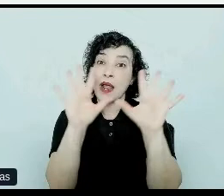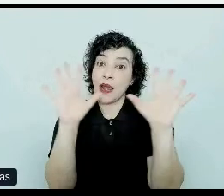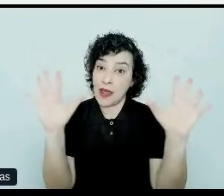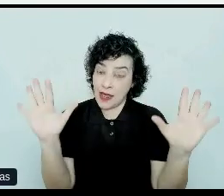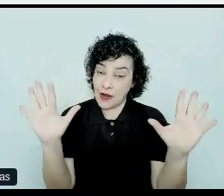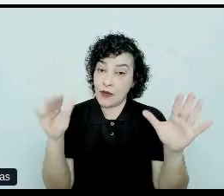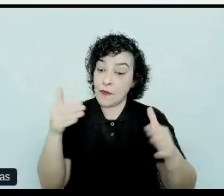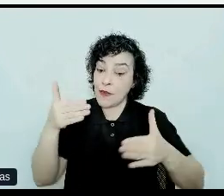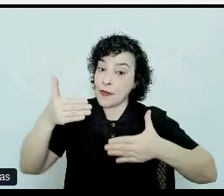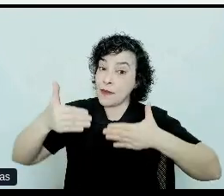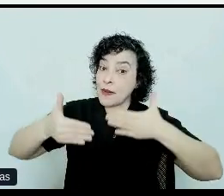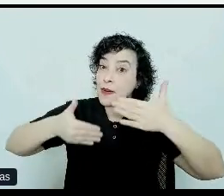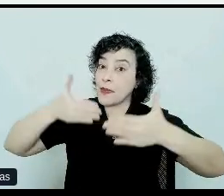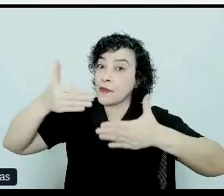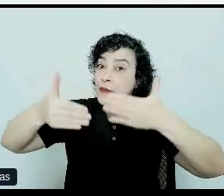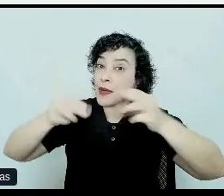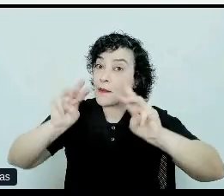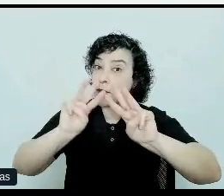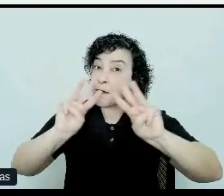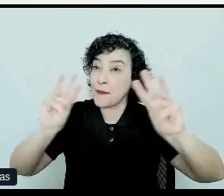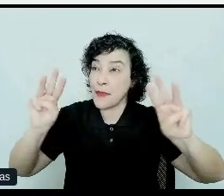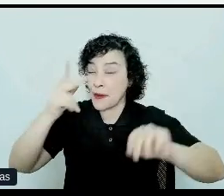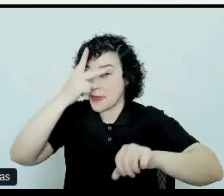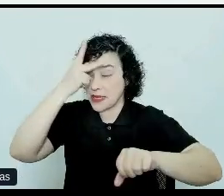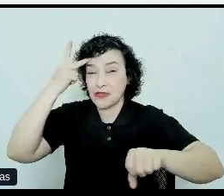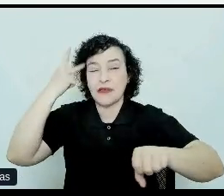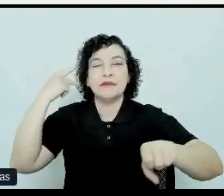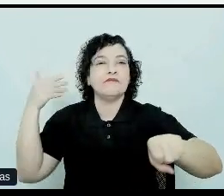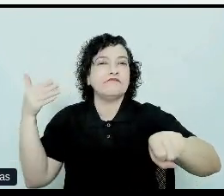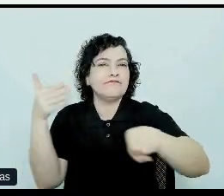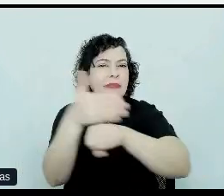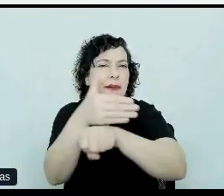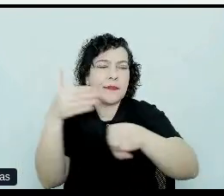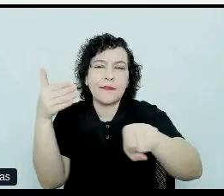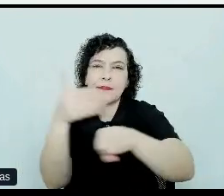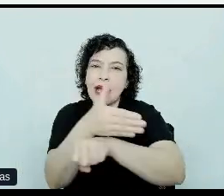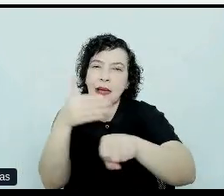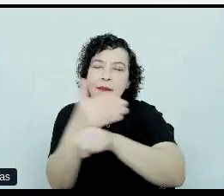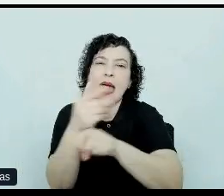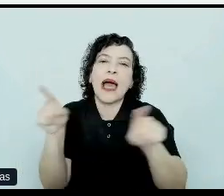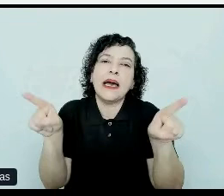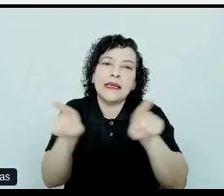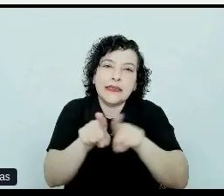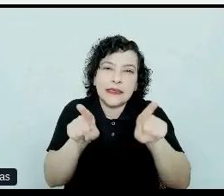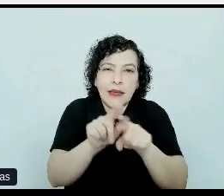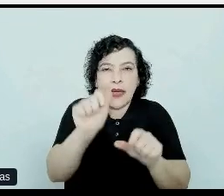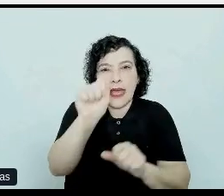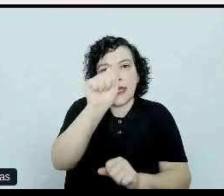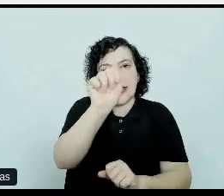web foi evoluindo, né, e o pessoal começou a usar alguns artifícios gráficos ali para poder